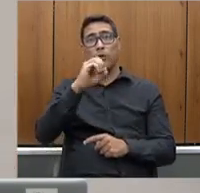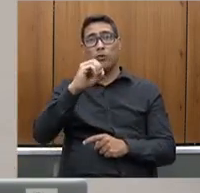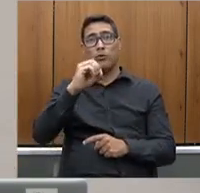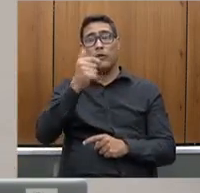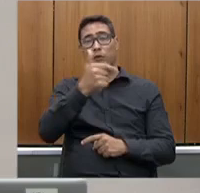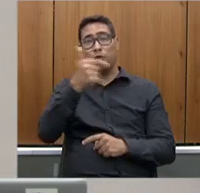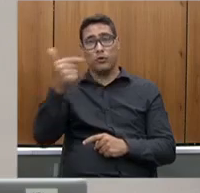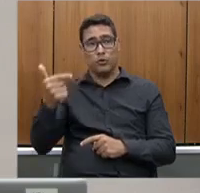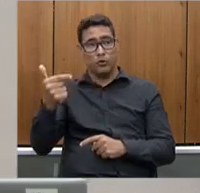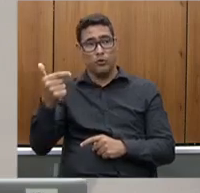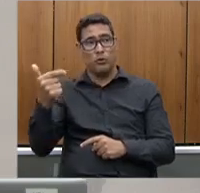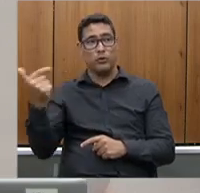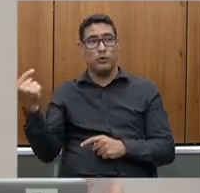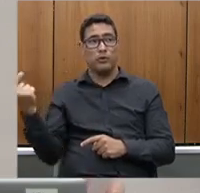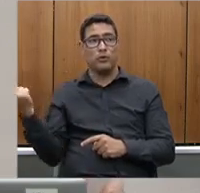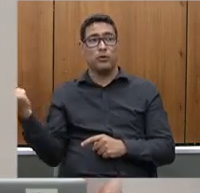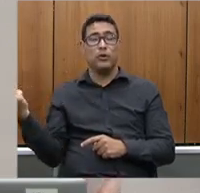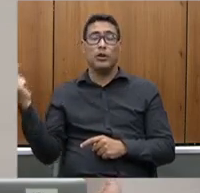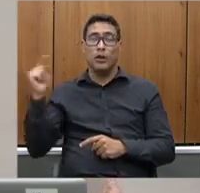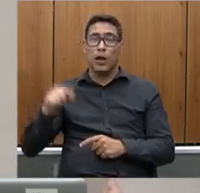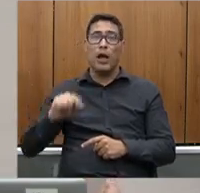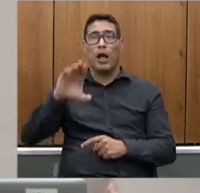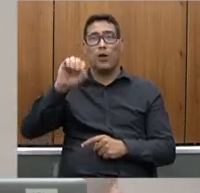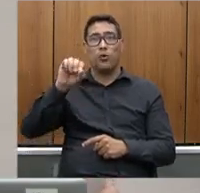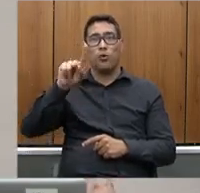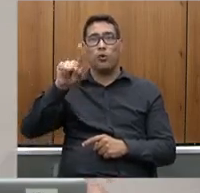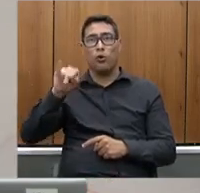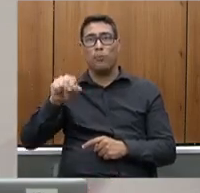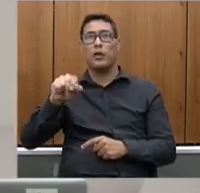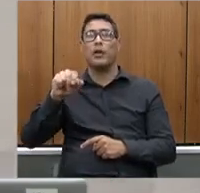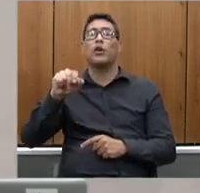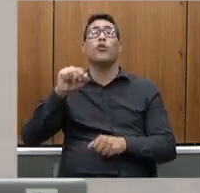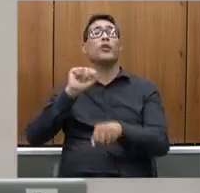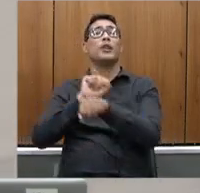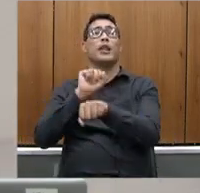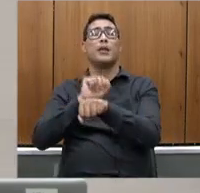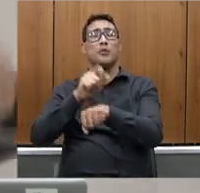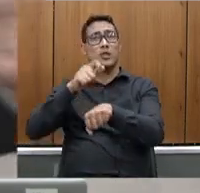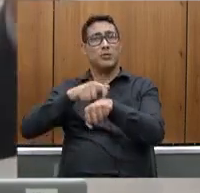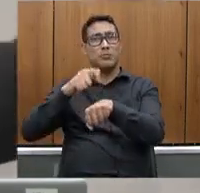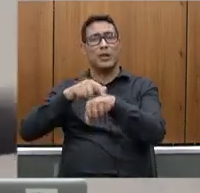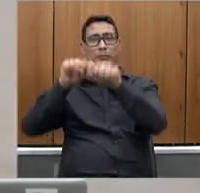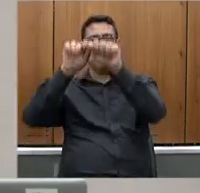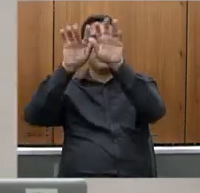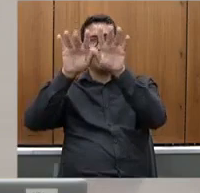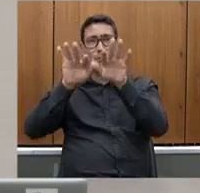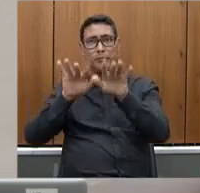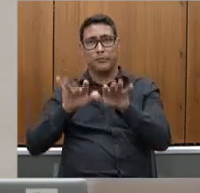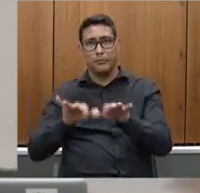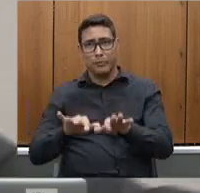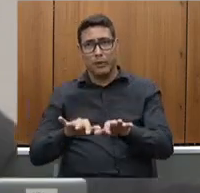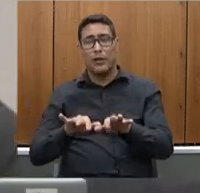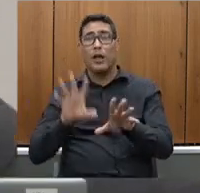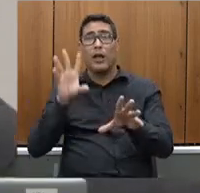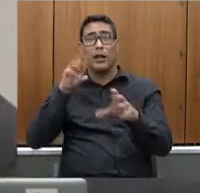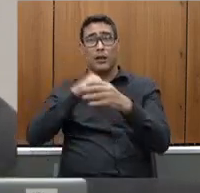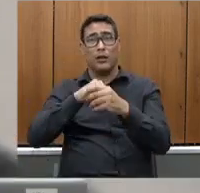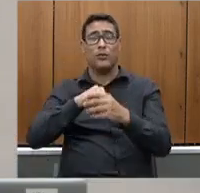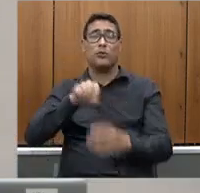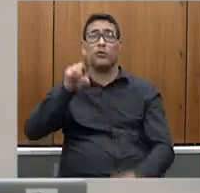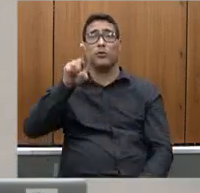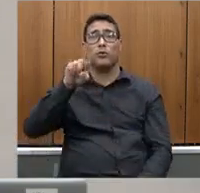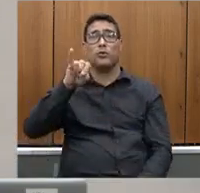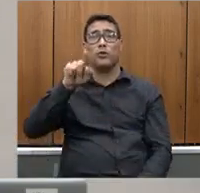encaminhar a comissão aqui a cópia dessas ocorrências o tempo de espera é fácil do plantão digital porque